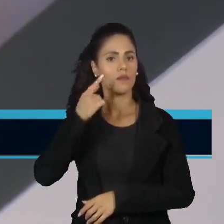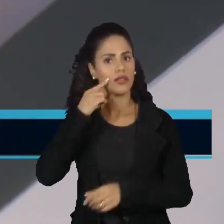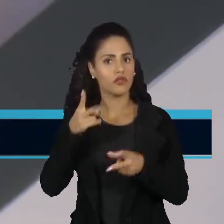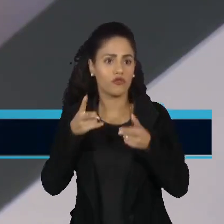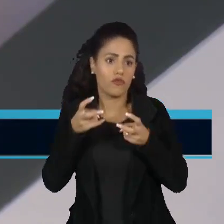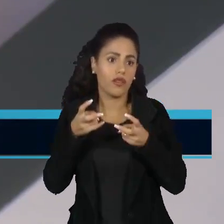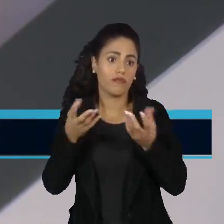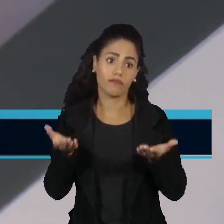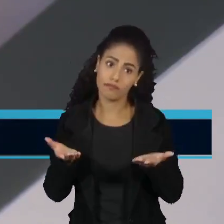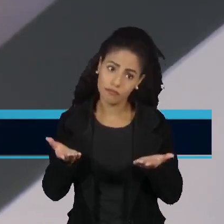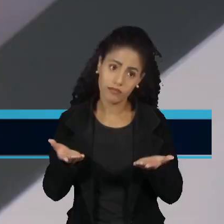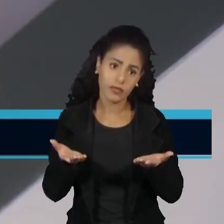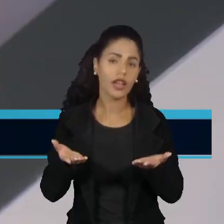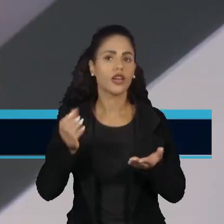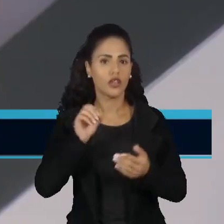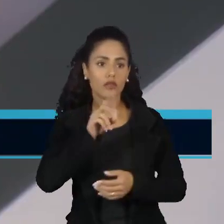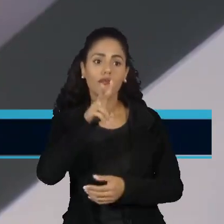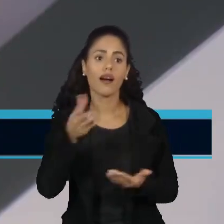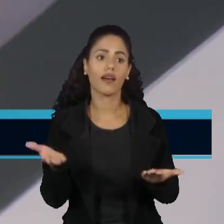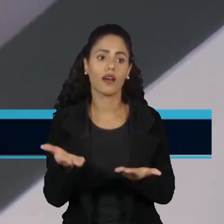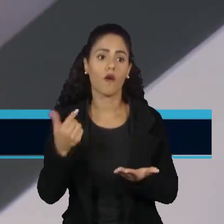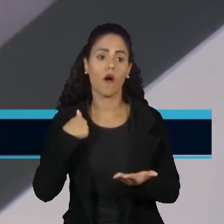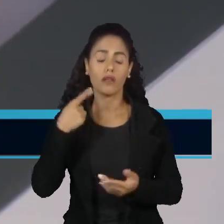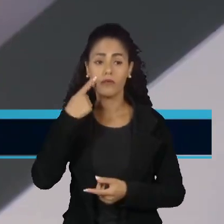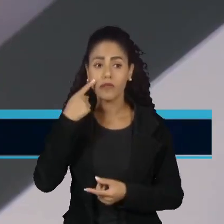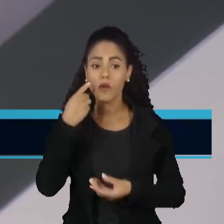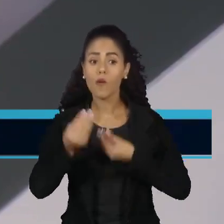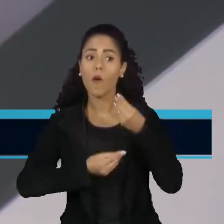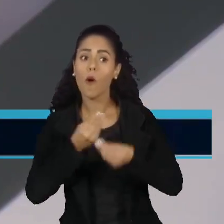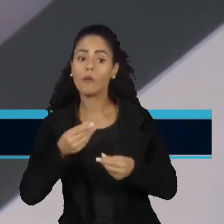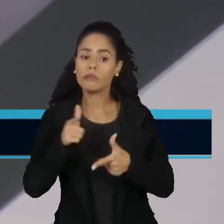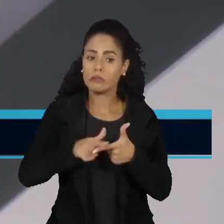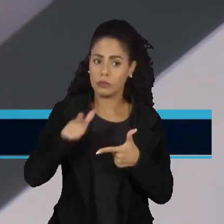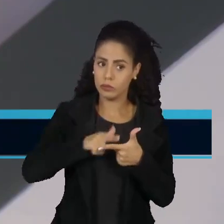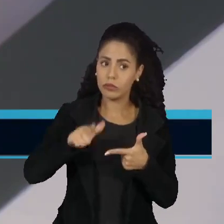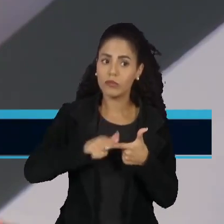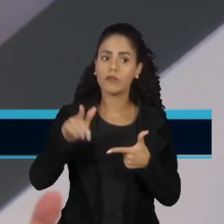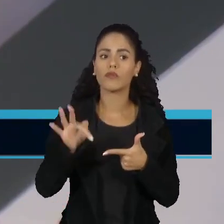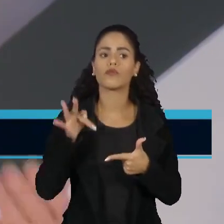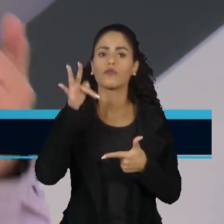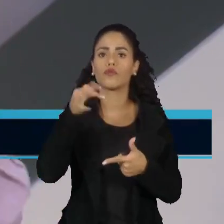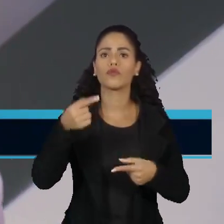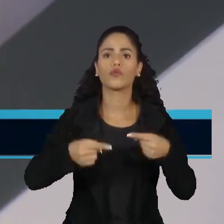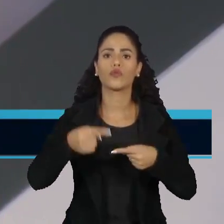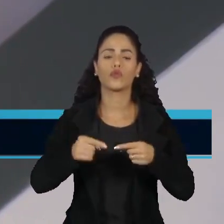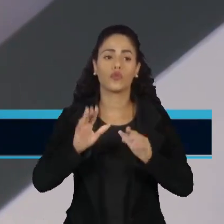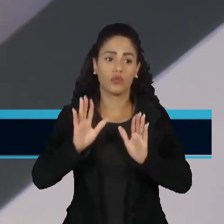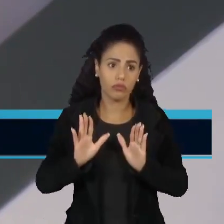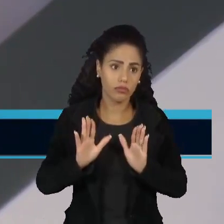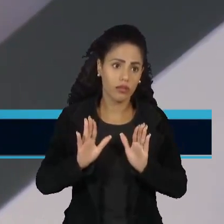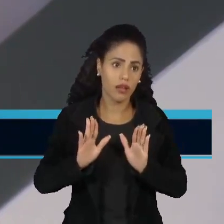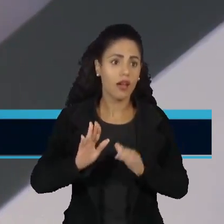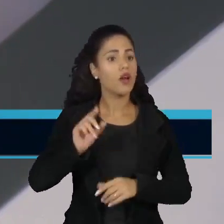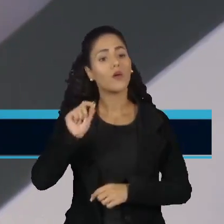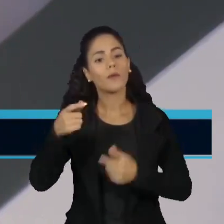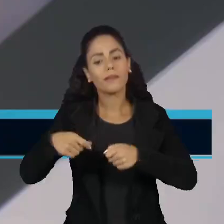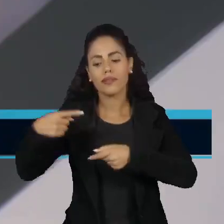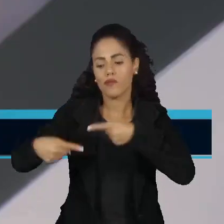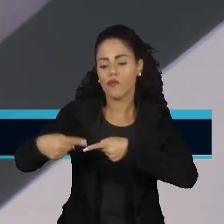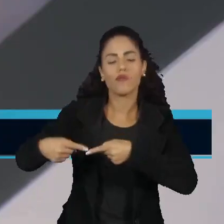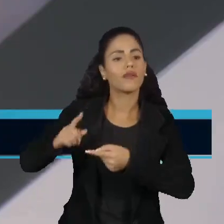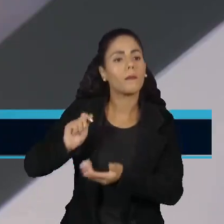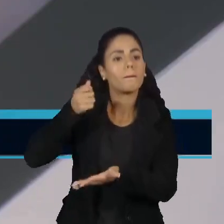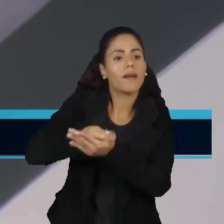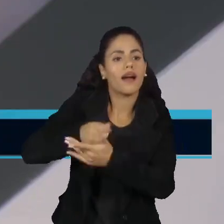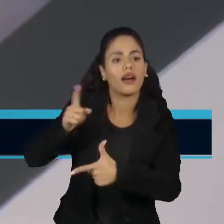seu mandato, em que o cobertor vai começar a ficar curto. Isto vai ter efeitos também políticos. Seria do interesse do governo se antecipar